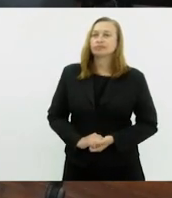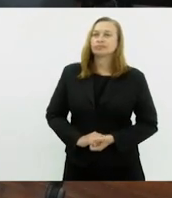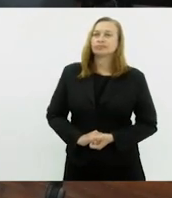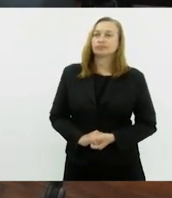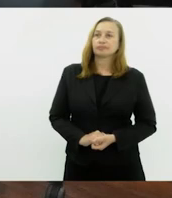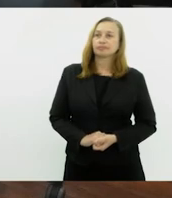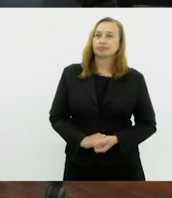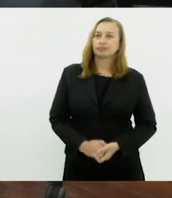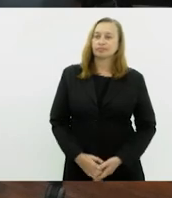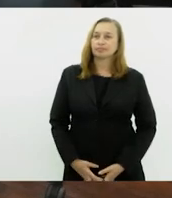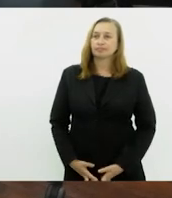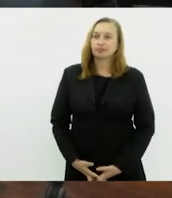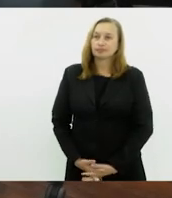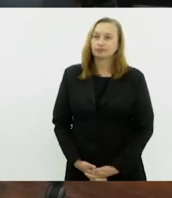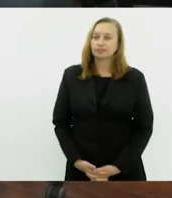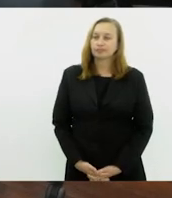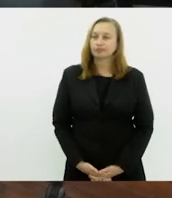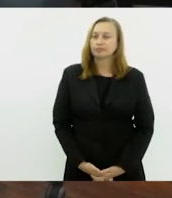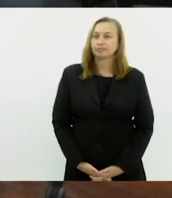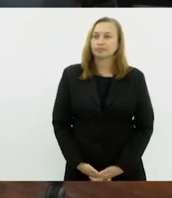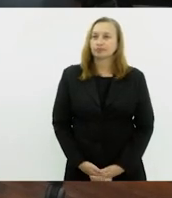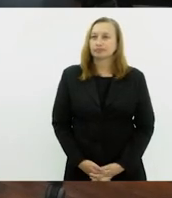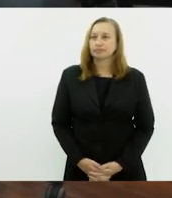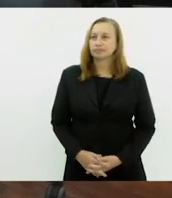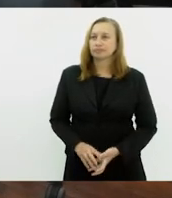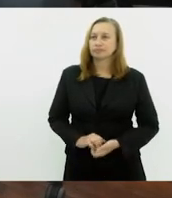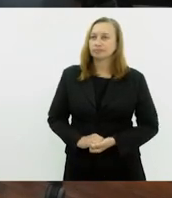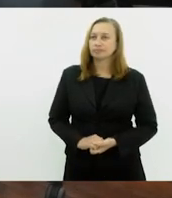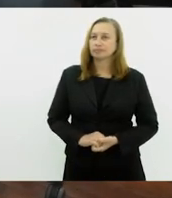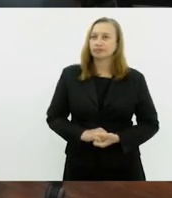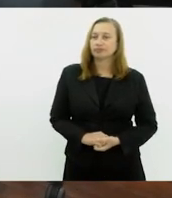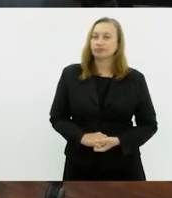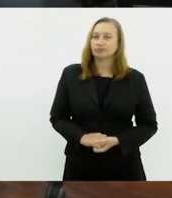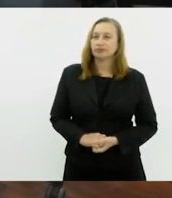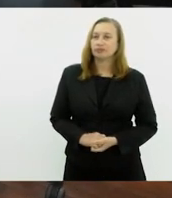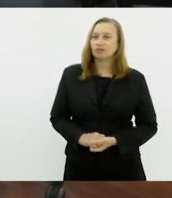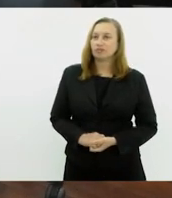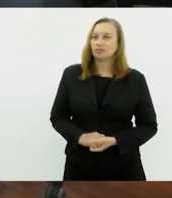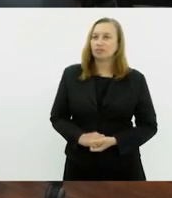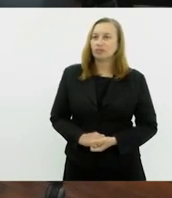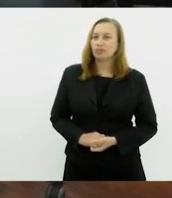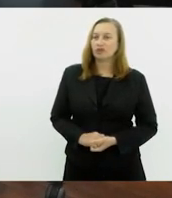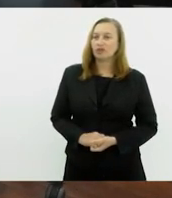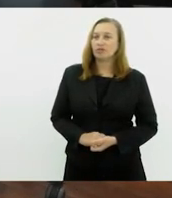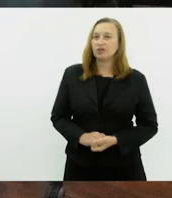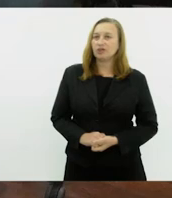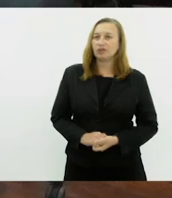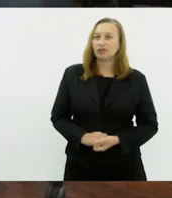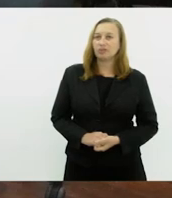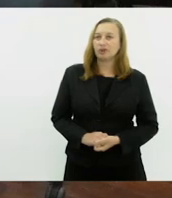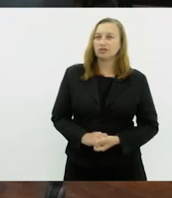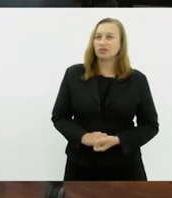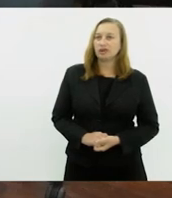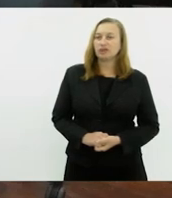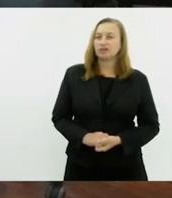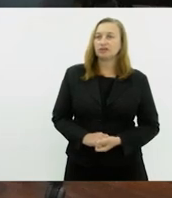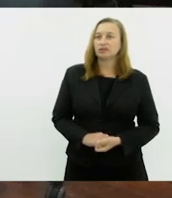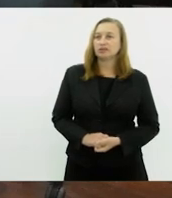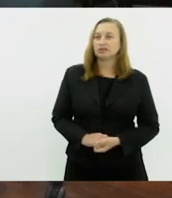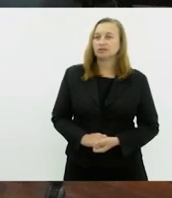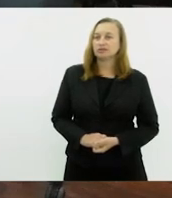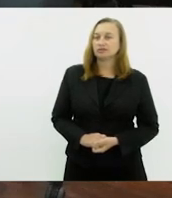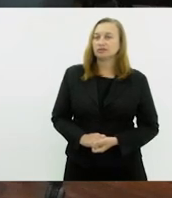o caderno de anotação o exame grafotécnico não deu não porque acharam o caderno de anotação e ele foi